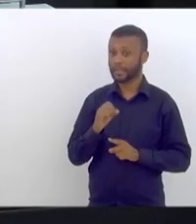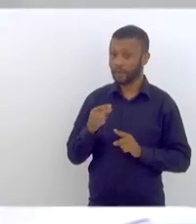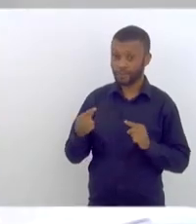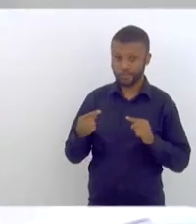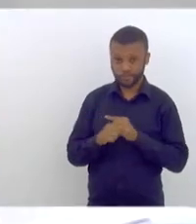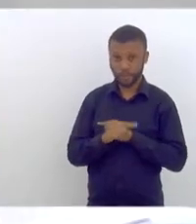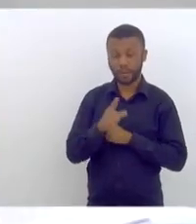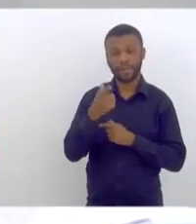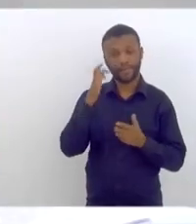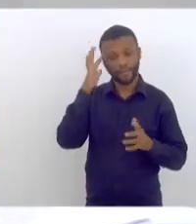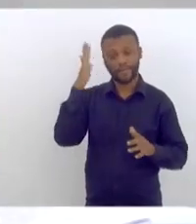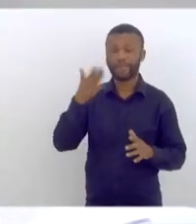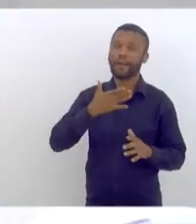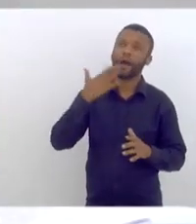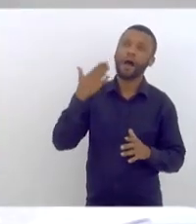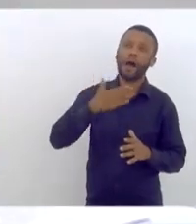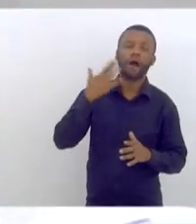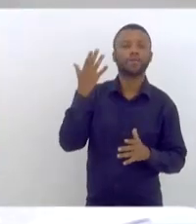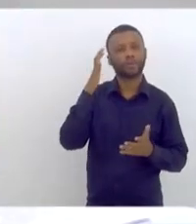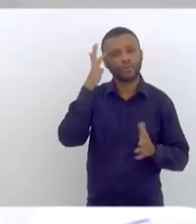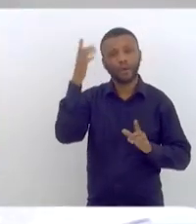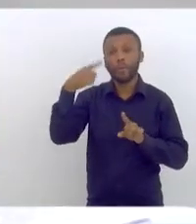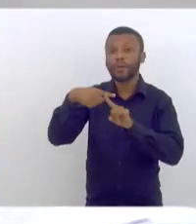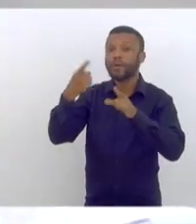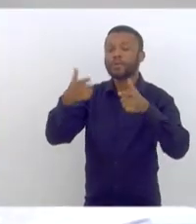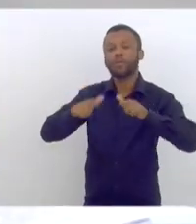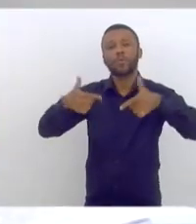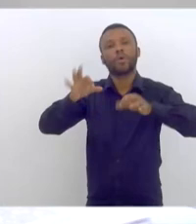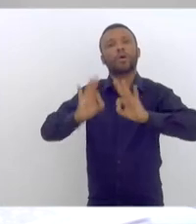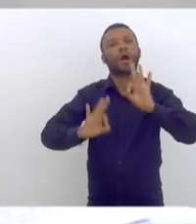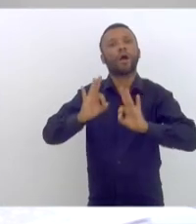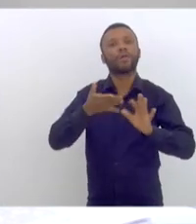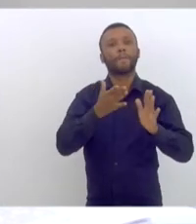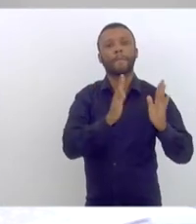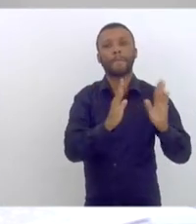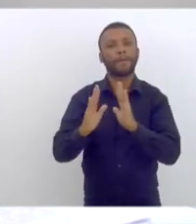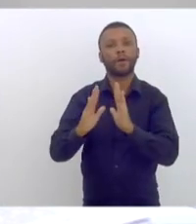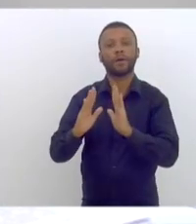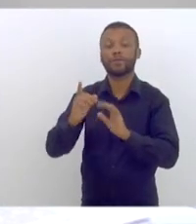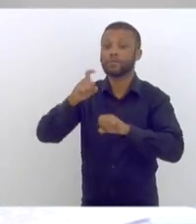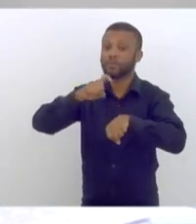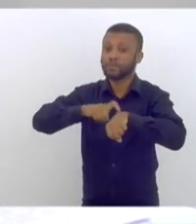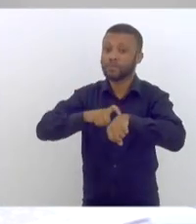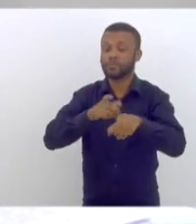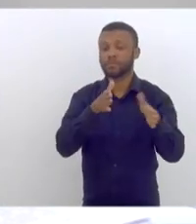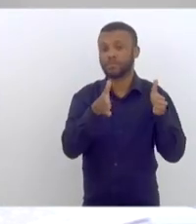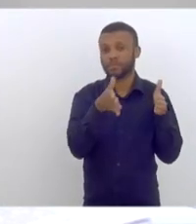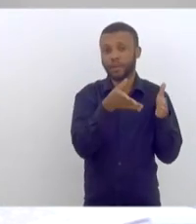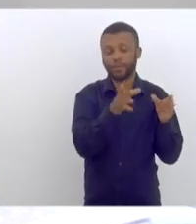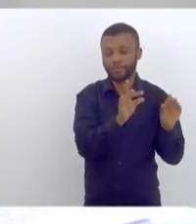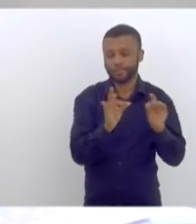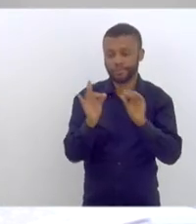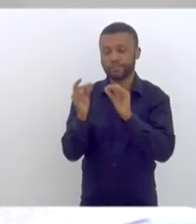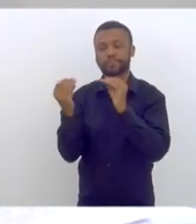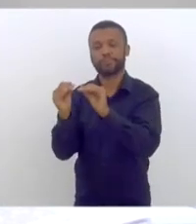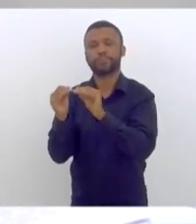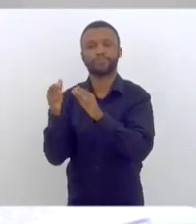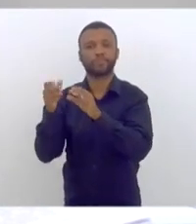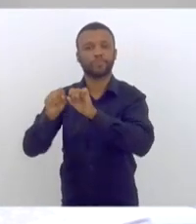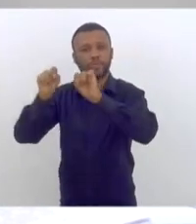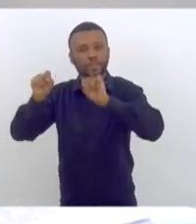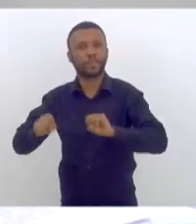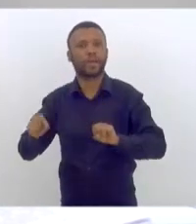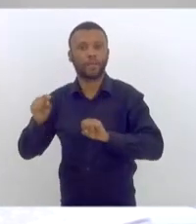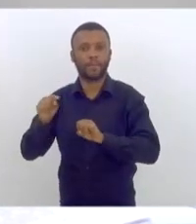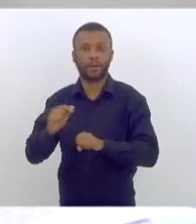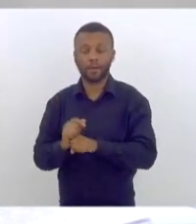fácil de resolver porque seria por ordem de entrada cronológica no sistema deu entrada que ele é um que ele